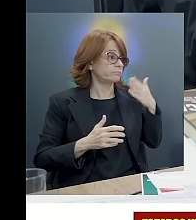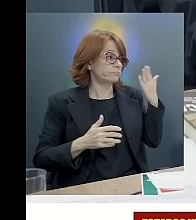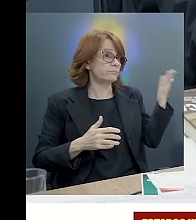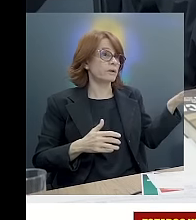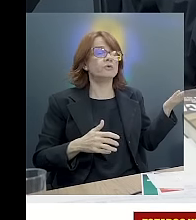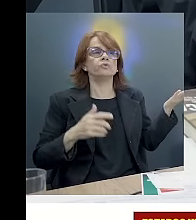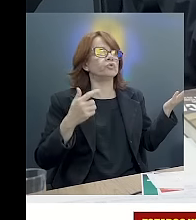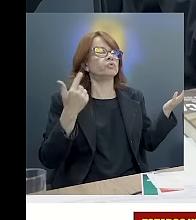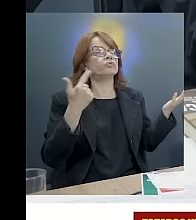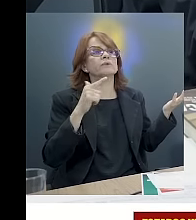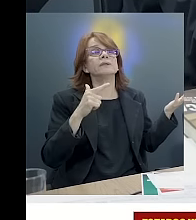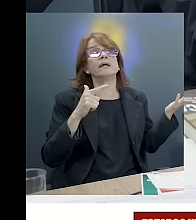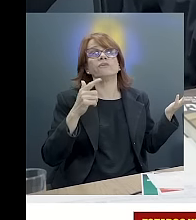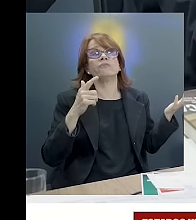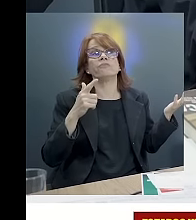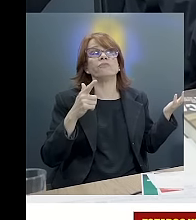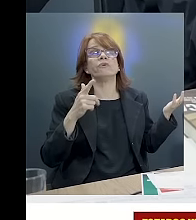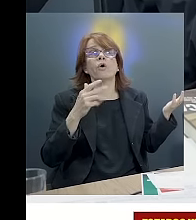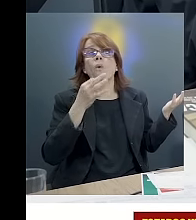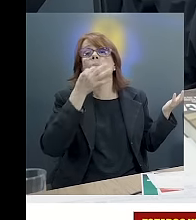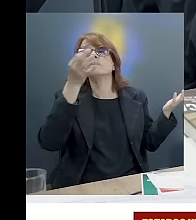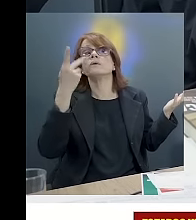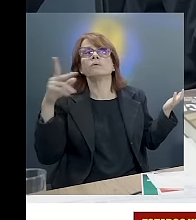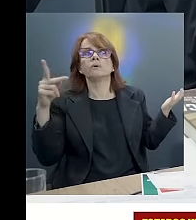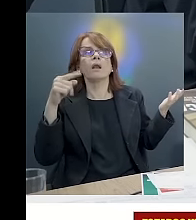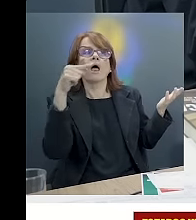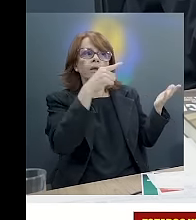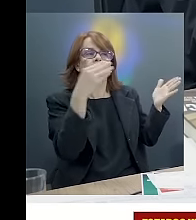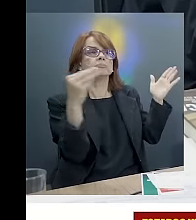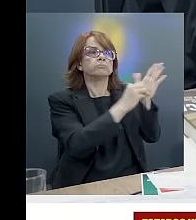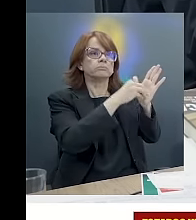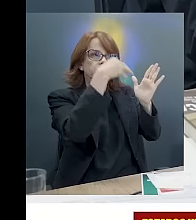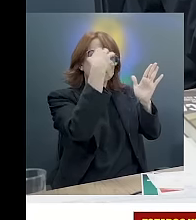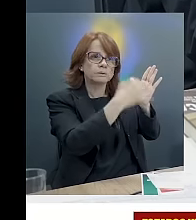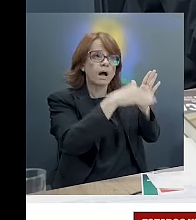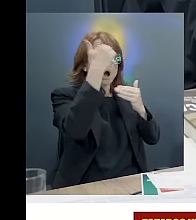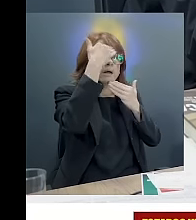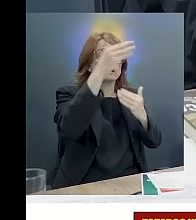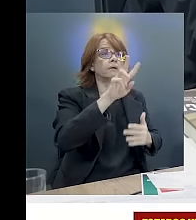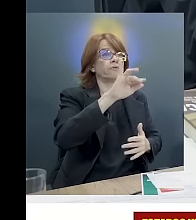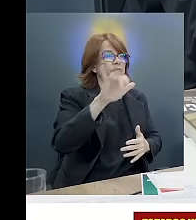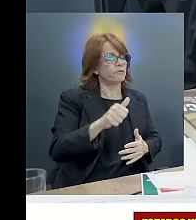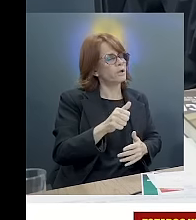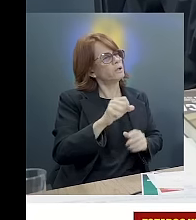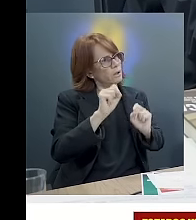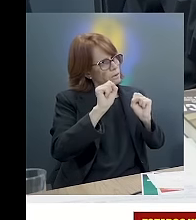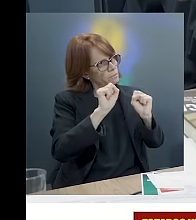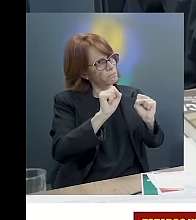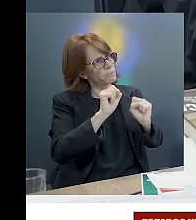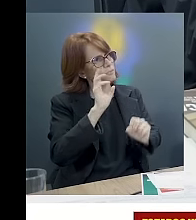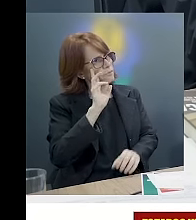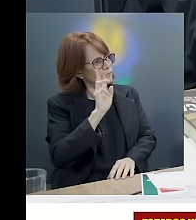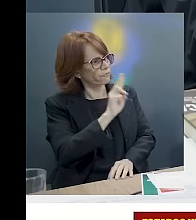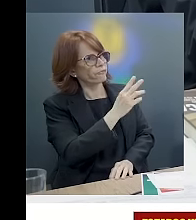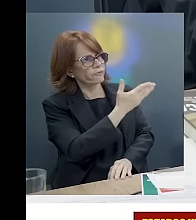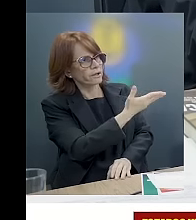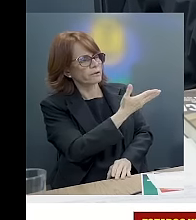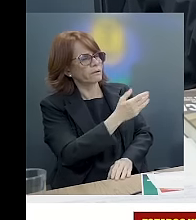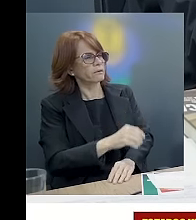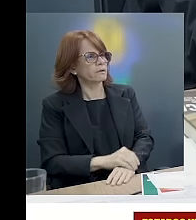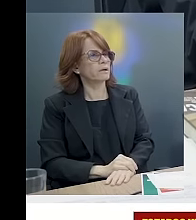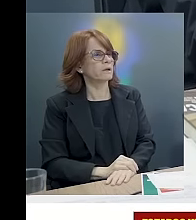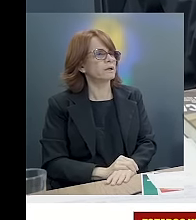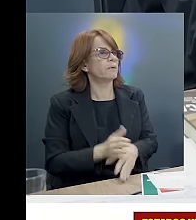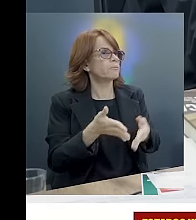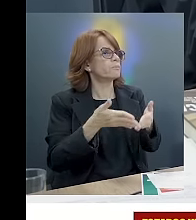versão ou fazer a sua crítica a quem quer que seja então agradeço a vej eu peço ao pessoal que leia a entrevista não tá muito longa não vale a